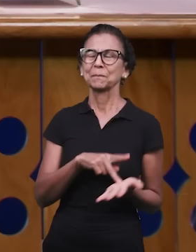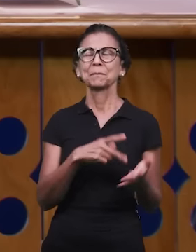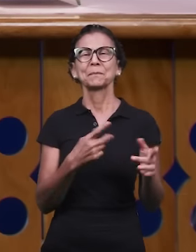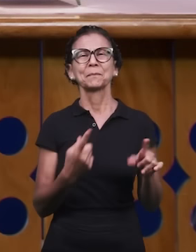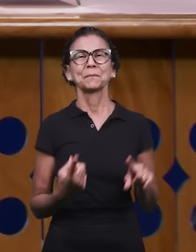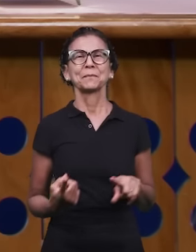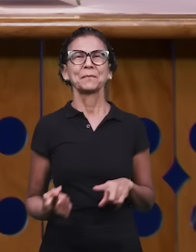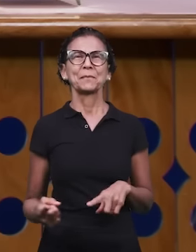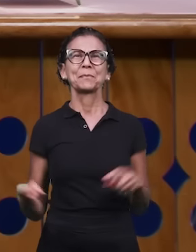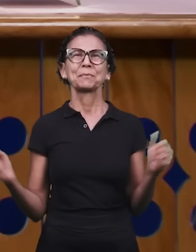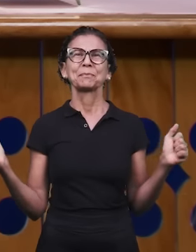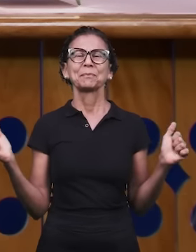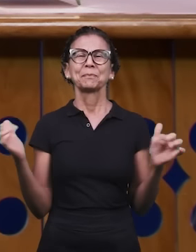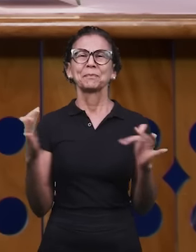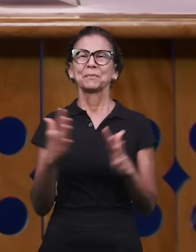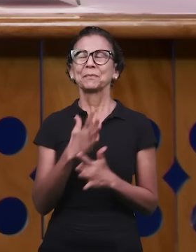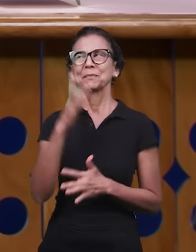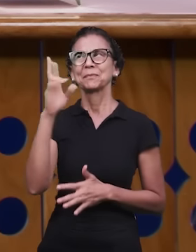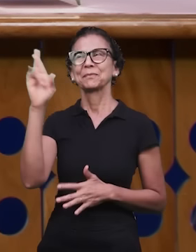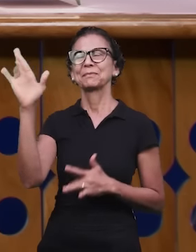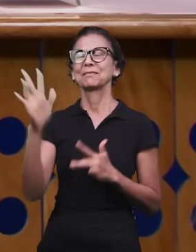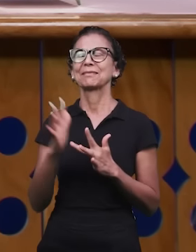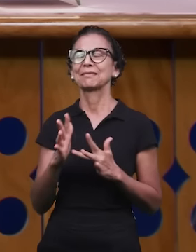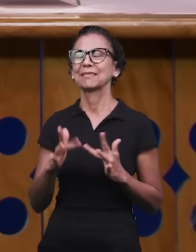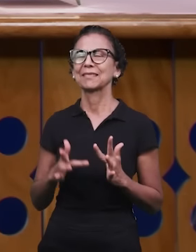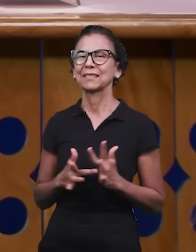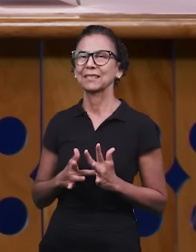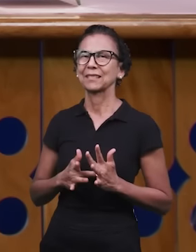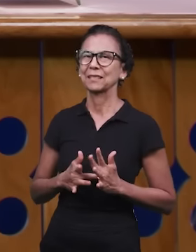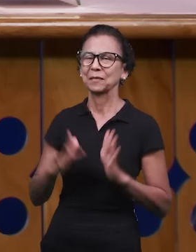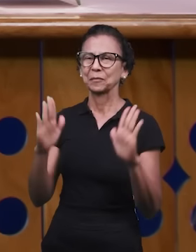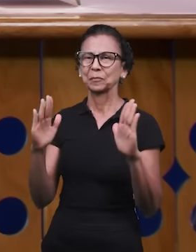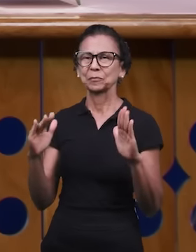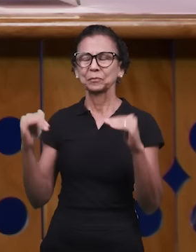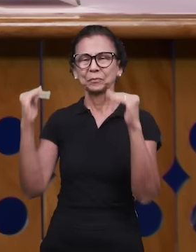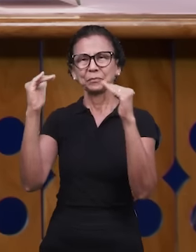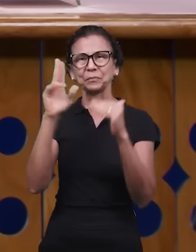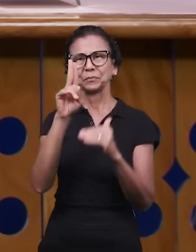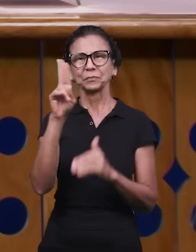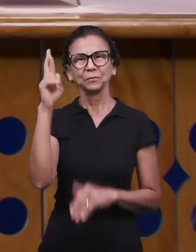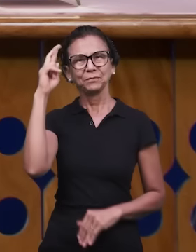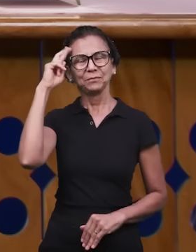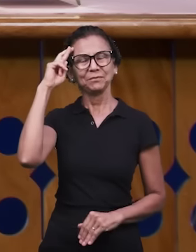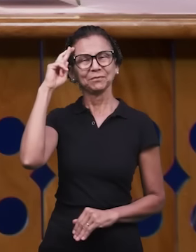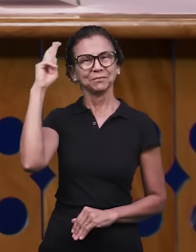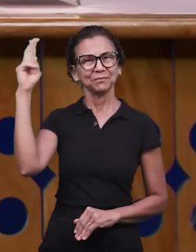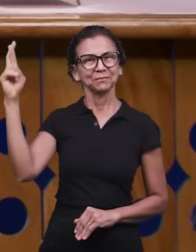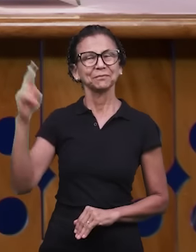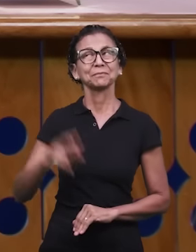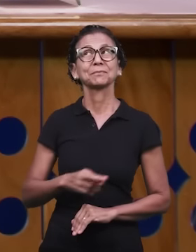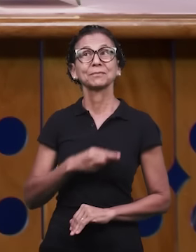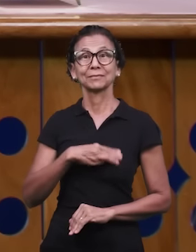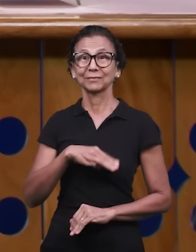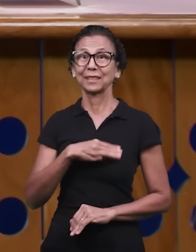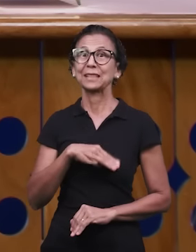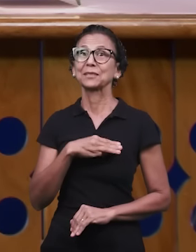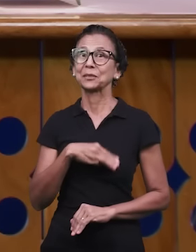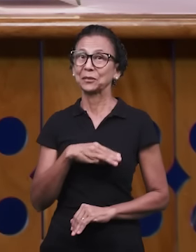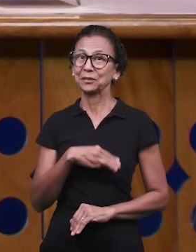eu. Glórias ao Senhor Jesus. Louvado é o Senhor, que na sua